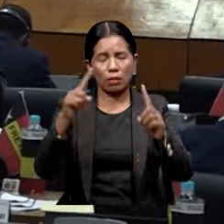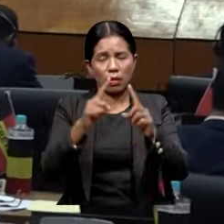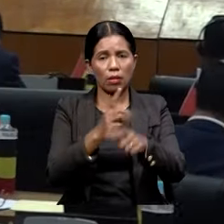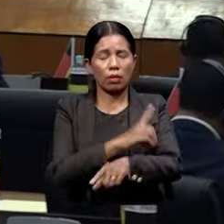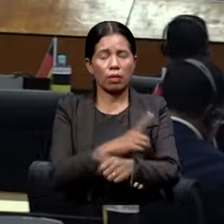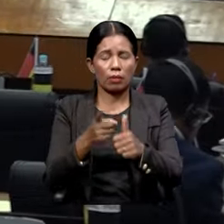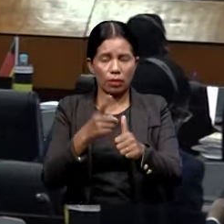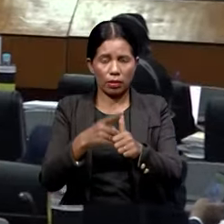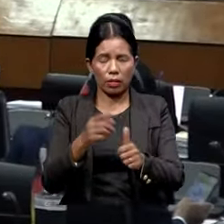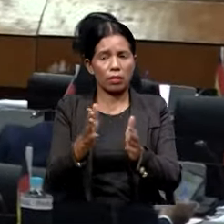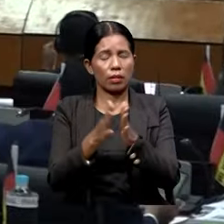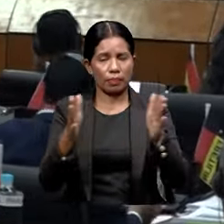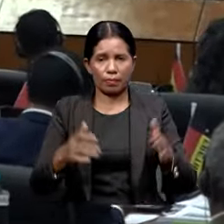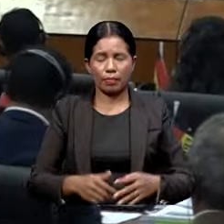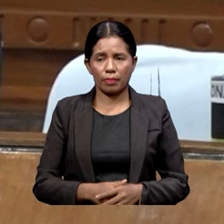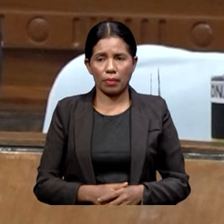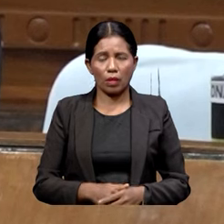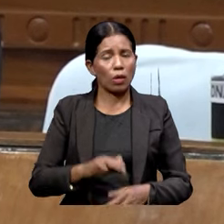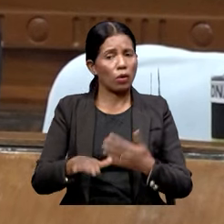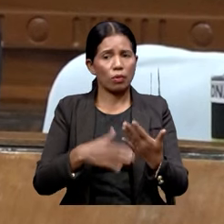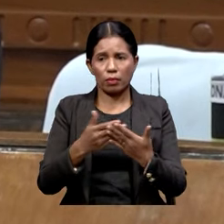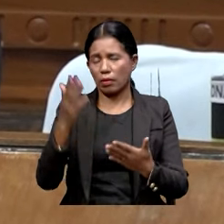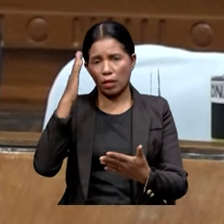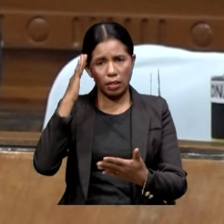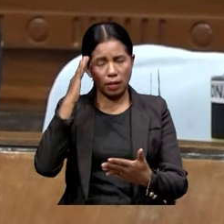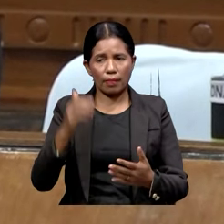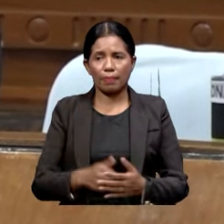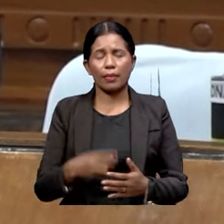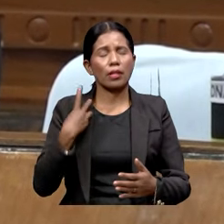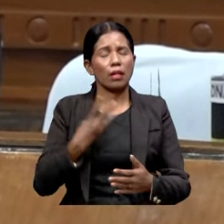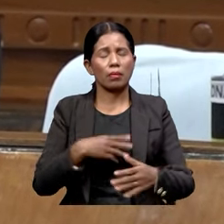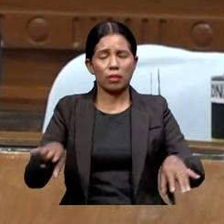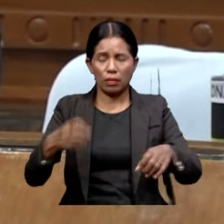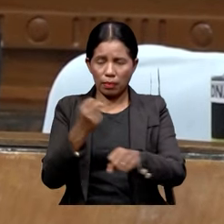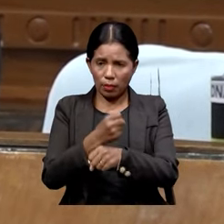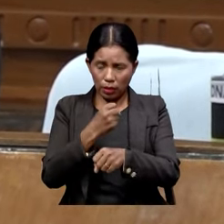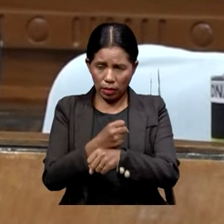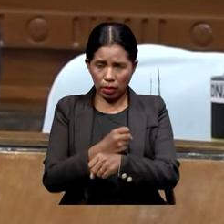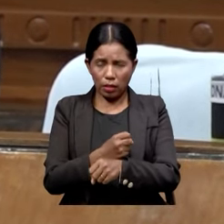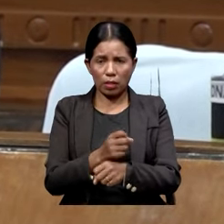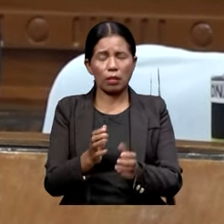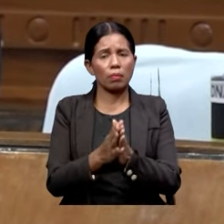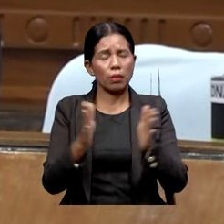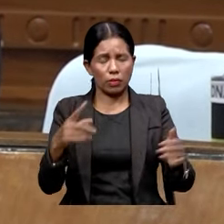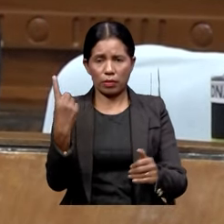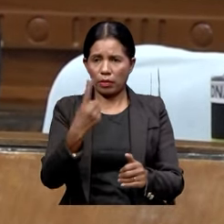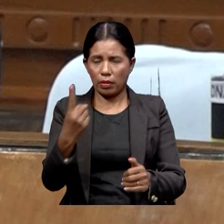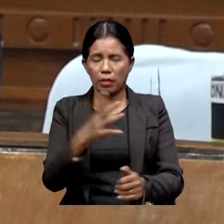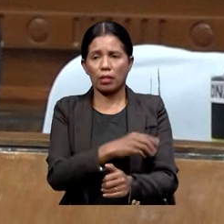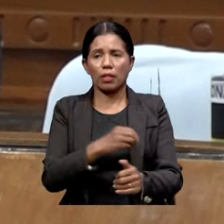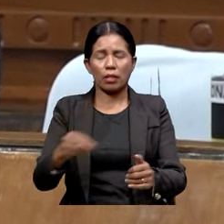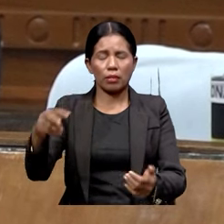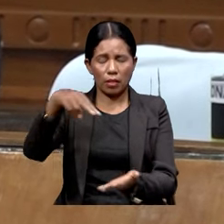que a fase generalidade. Com tudo a tene, a missão esforça a uma casa no Fatim, a tua